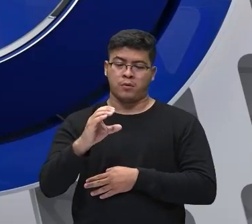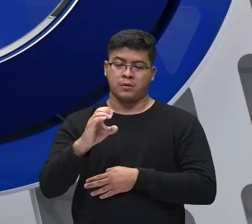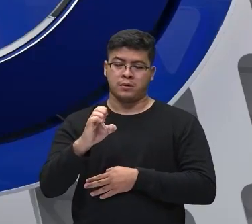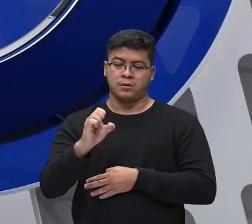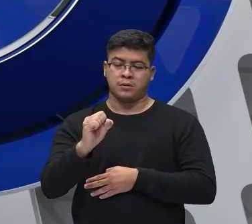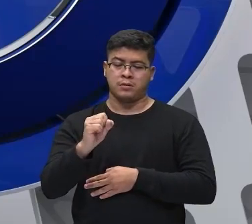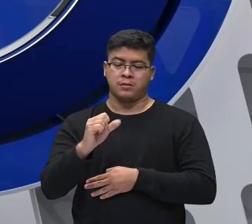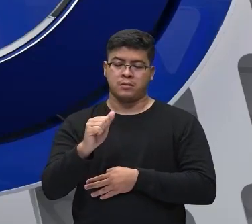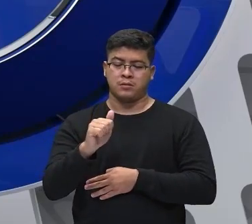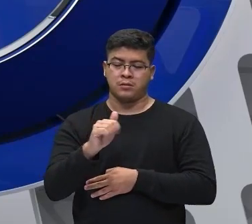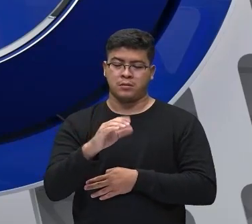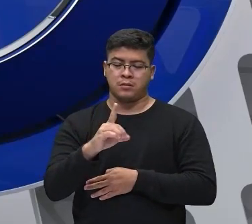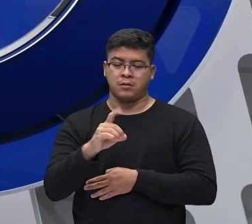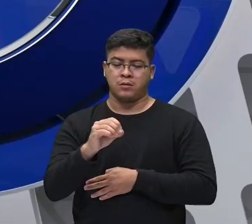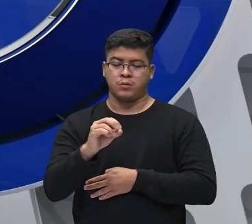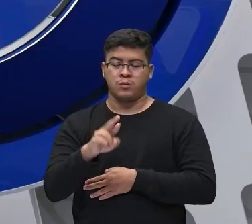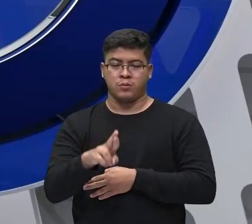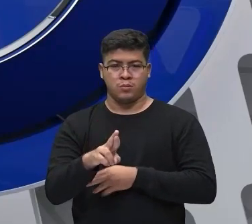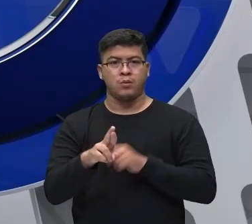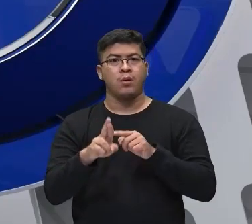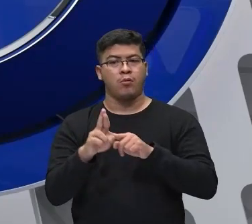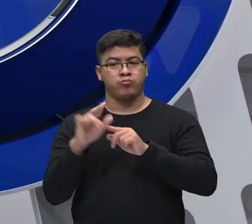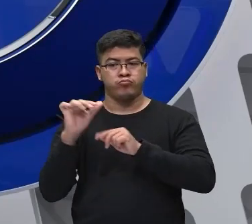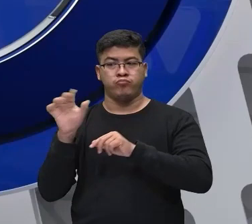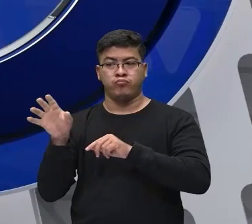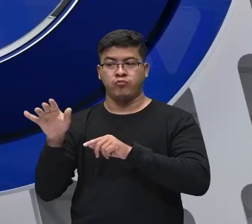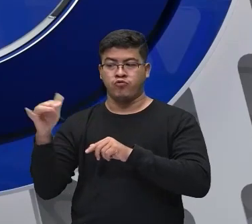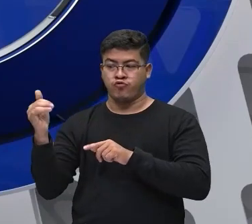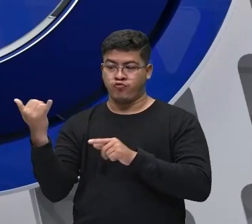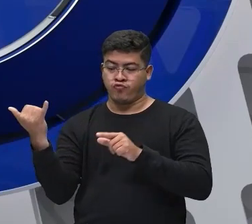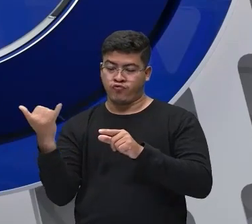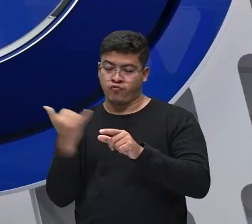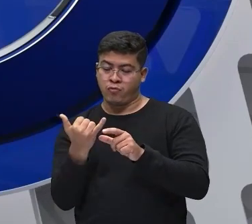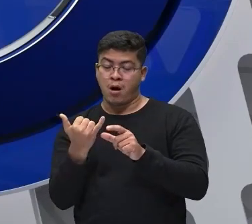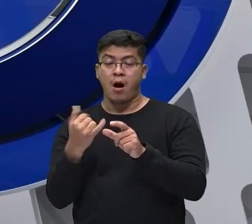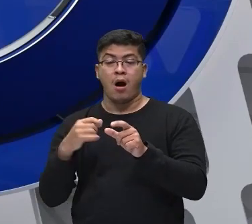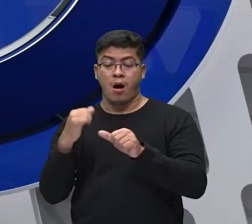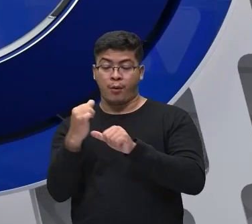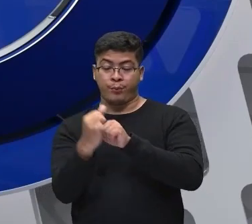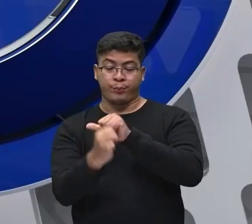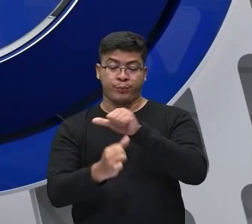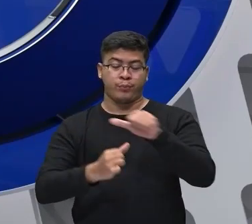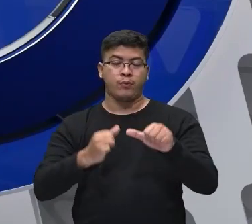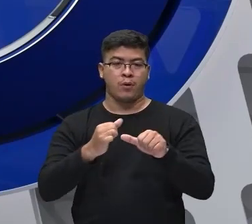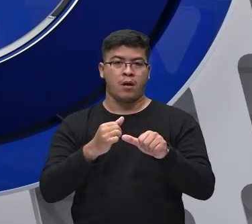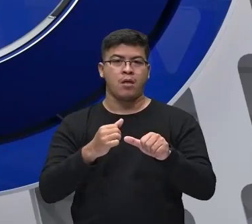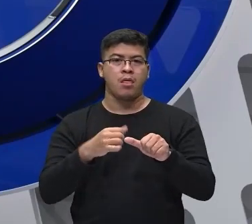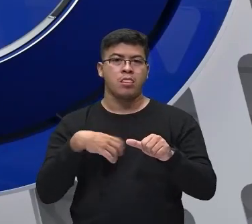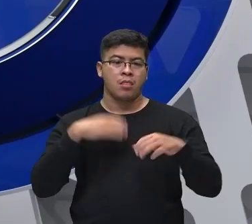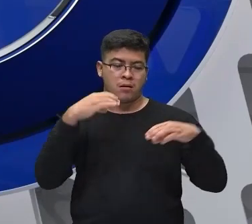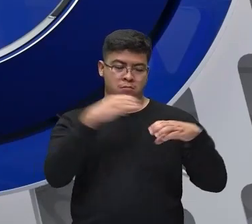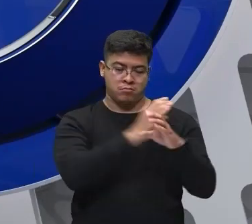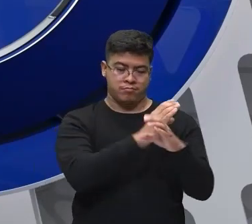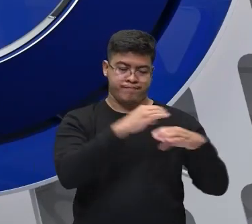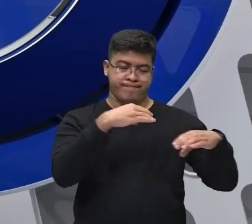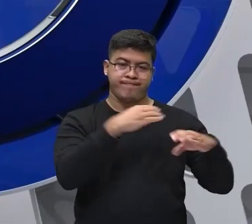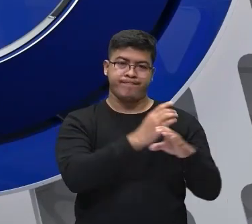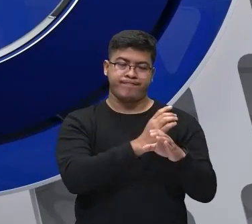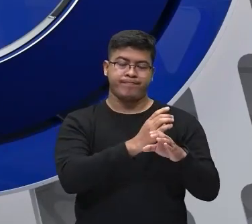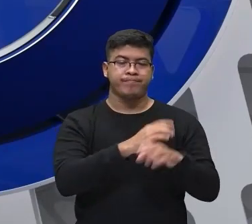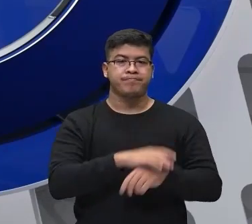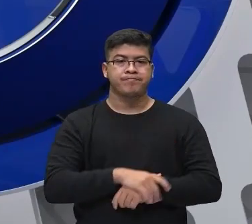energia elétrica e vai transformar para que o ferro possa ser aquecido. Quando